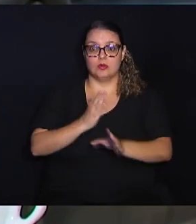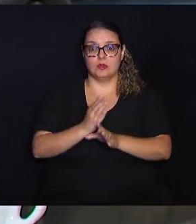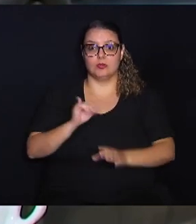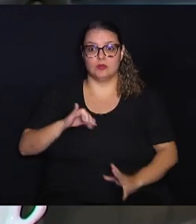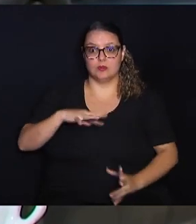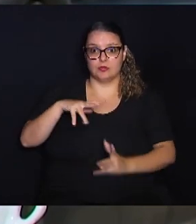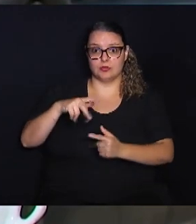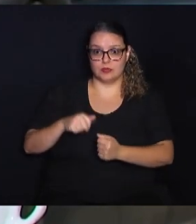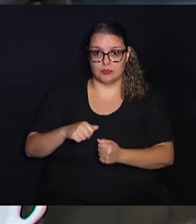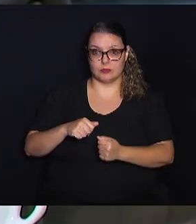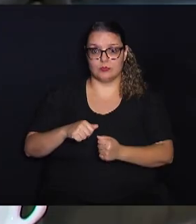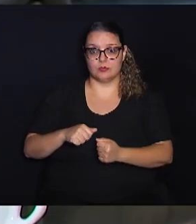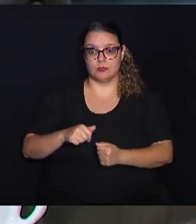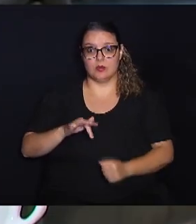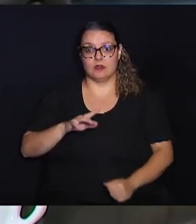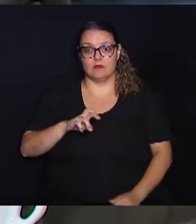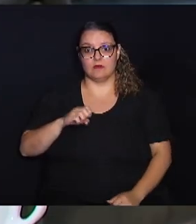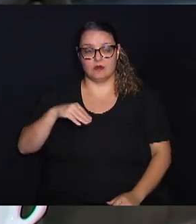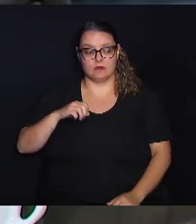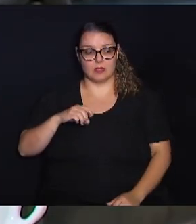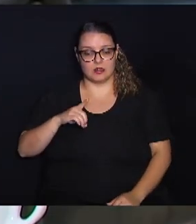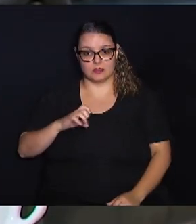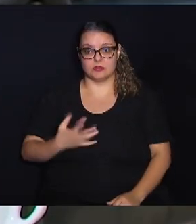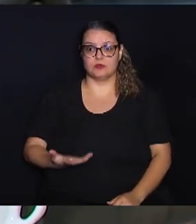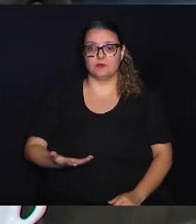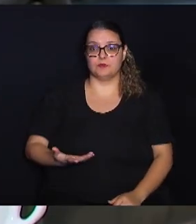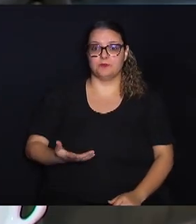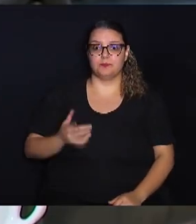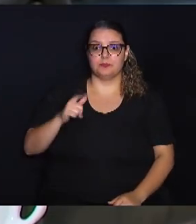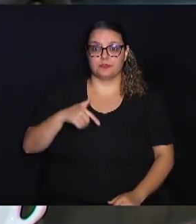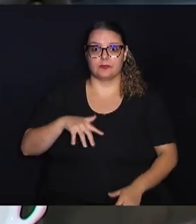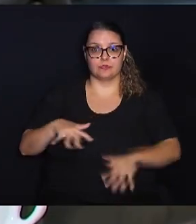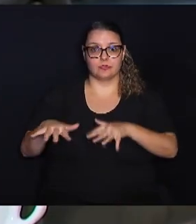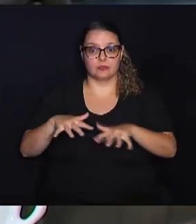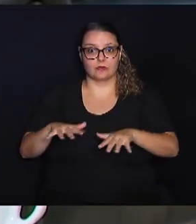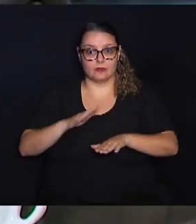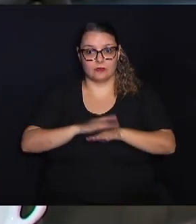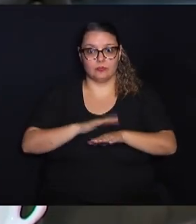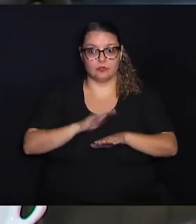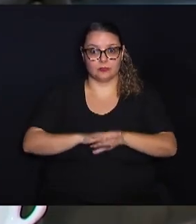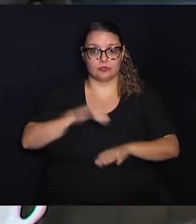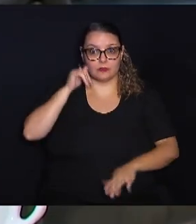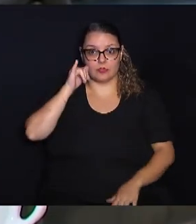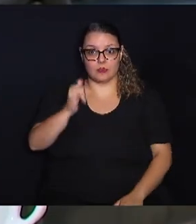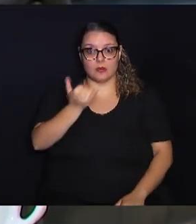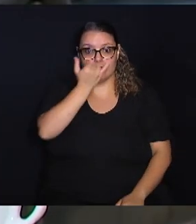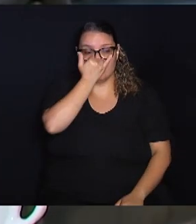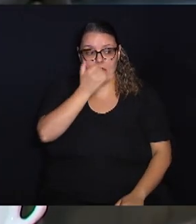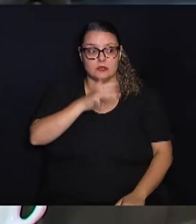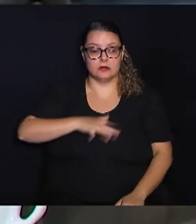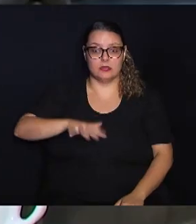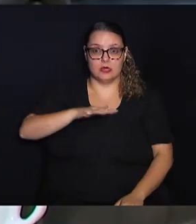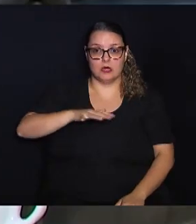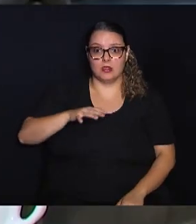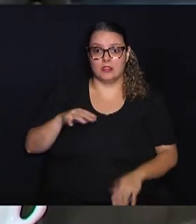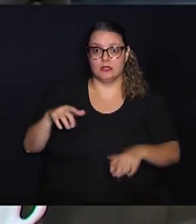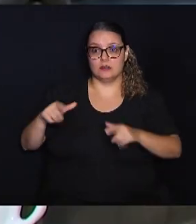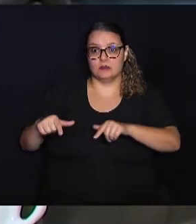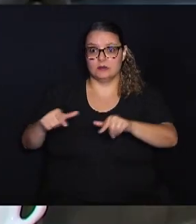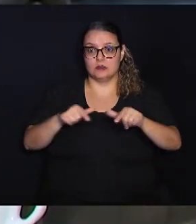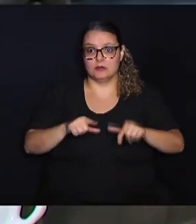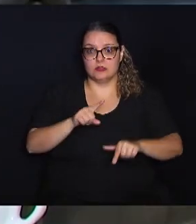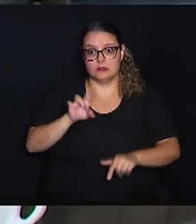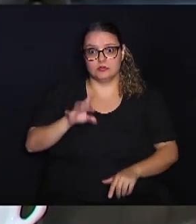internacional. O Free Mind é um movimento de mobilização aí de ações de prevenção na área das dependências, não só